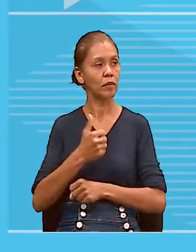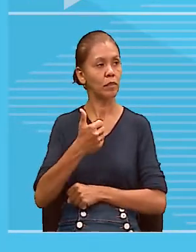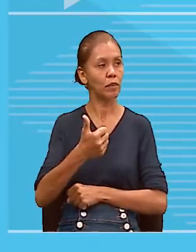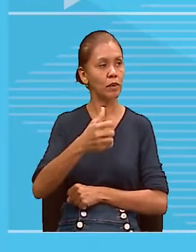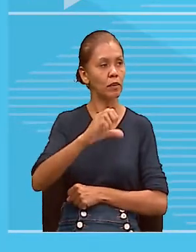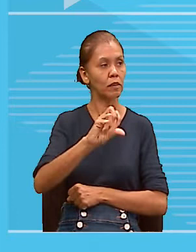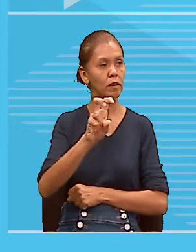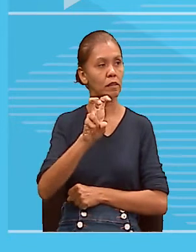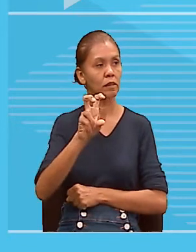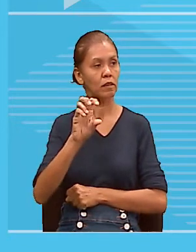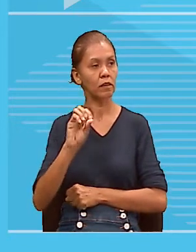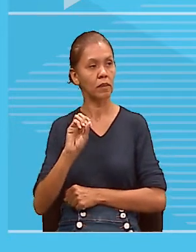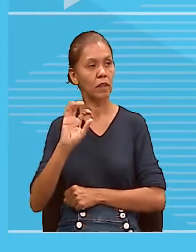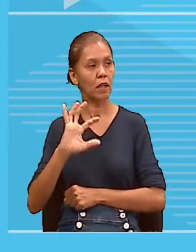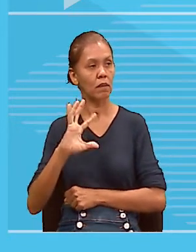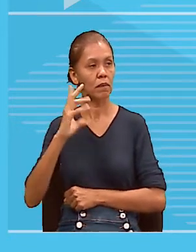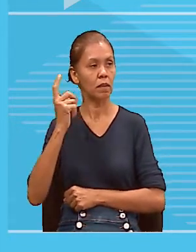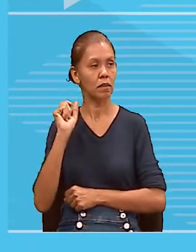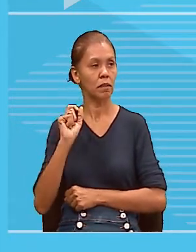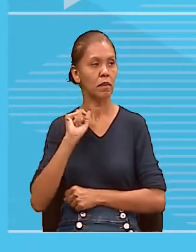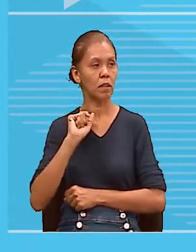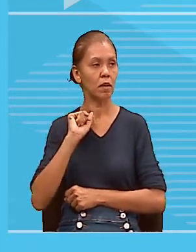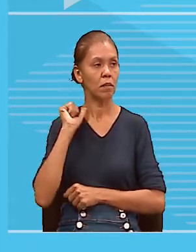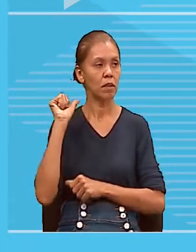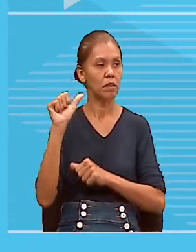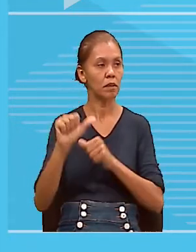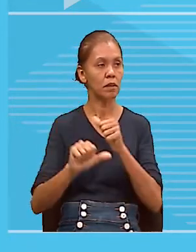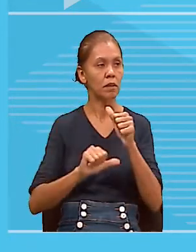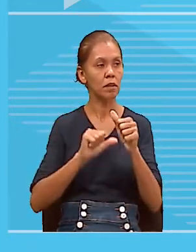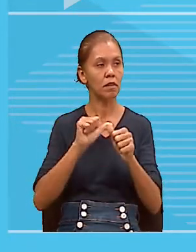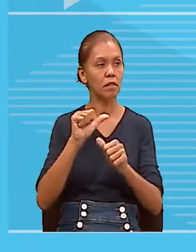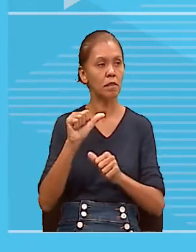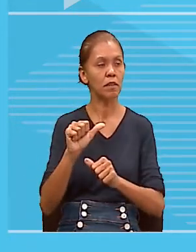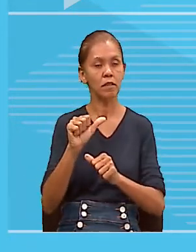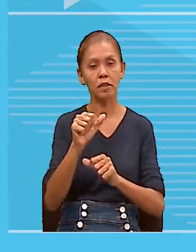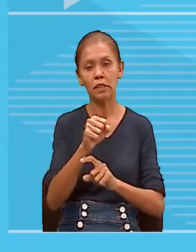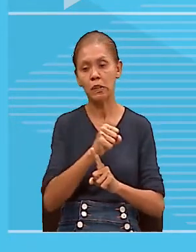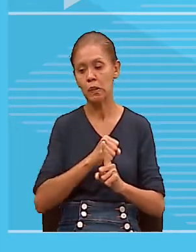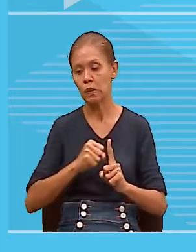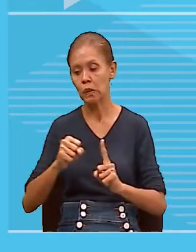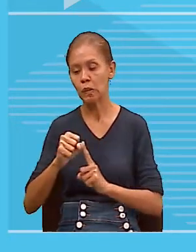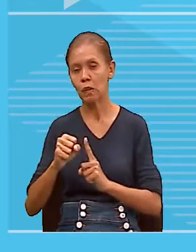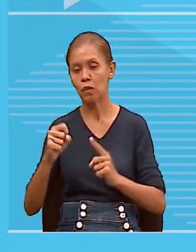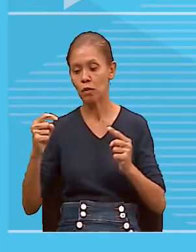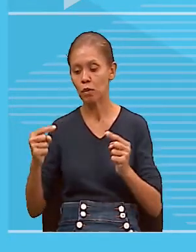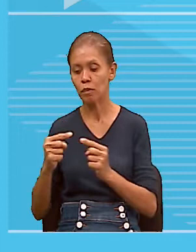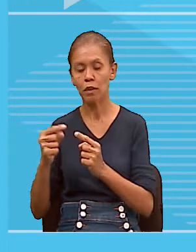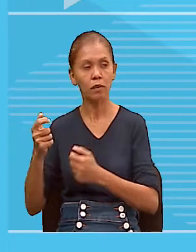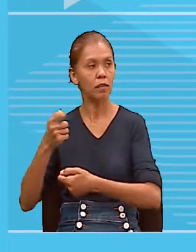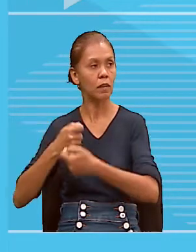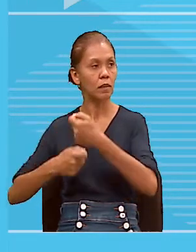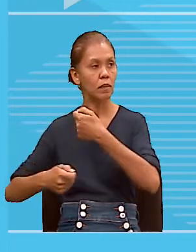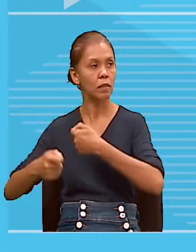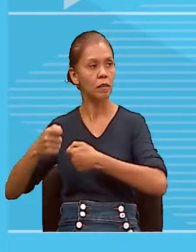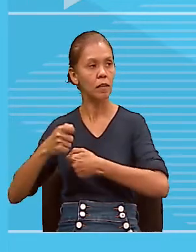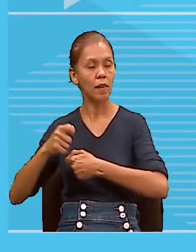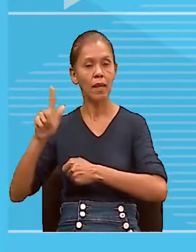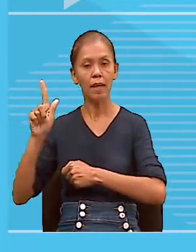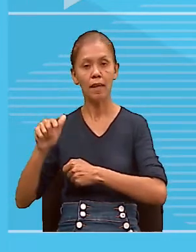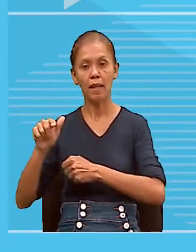sócio econômicas Vamos começar com vai haver um processo de urbanização Ora